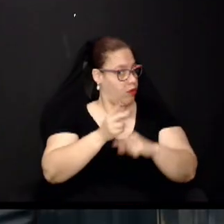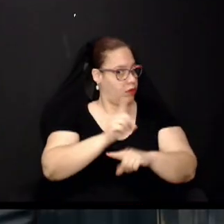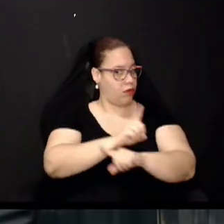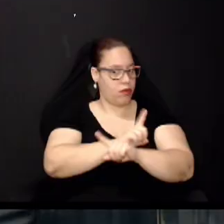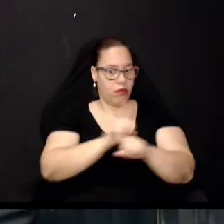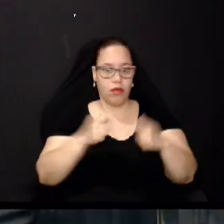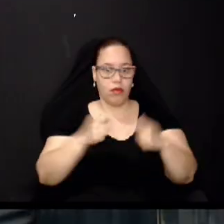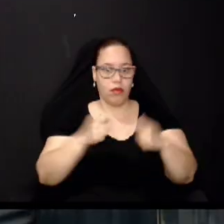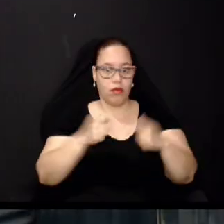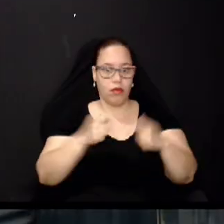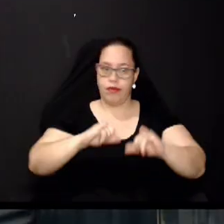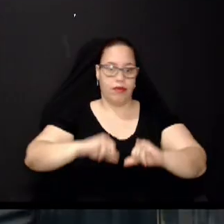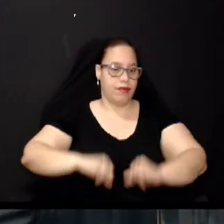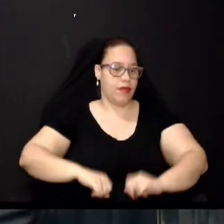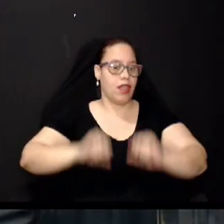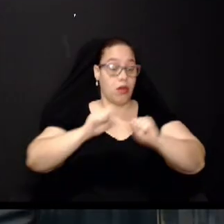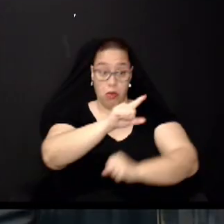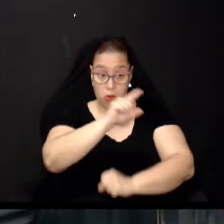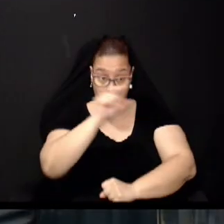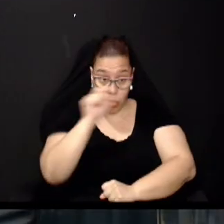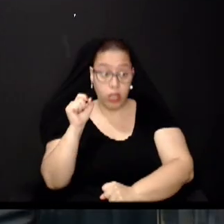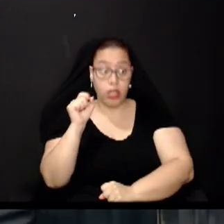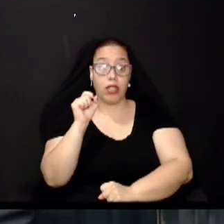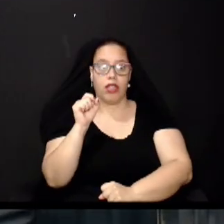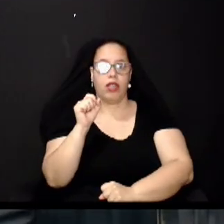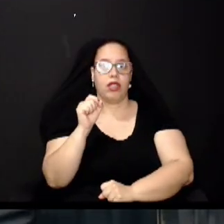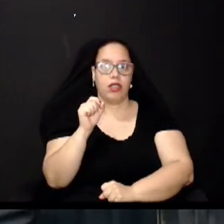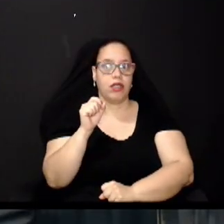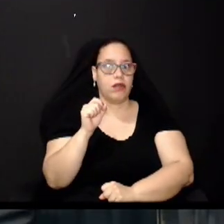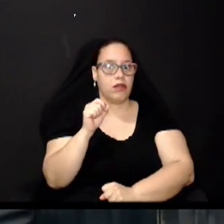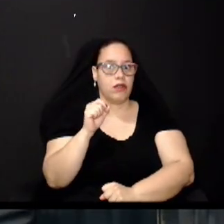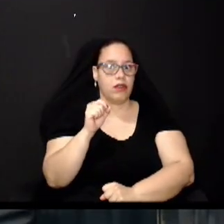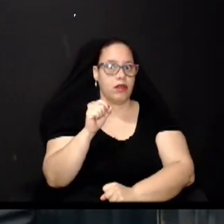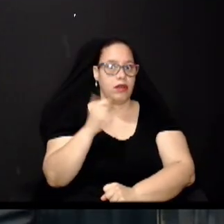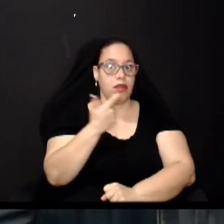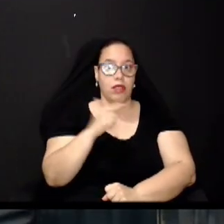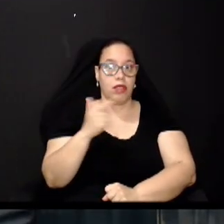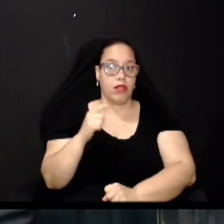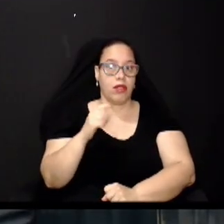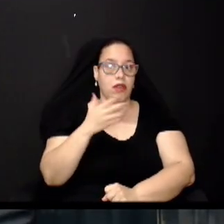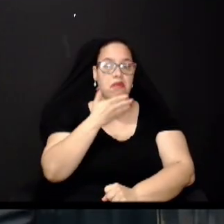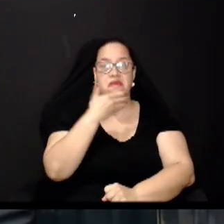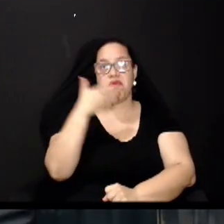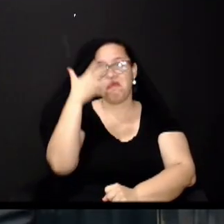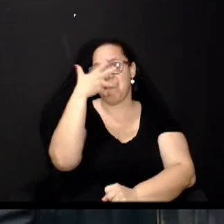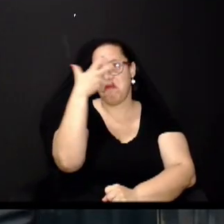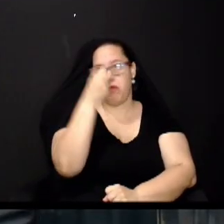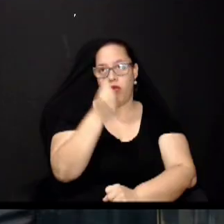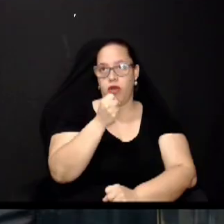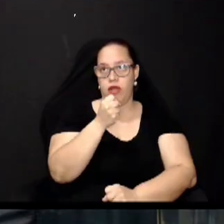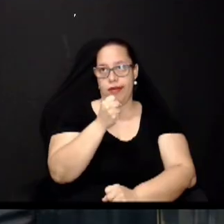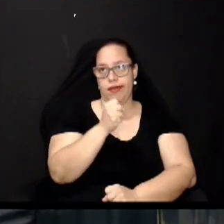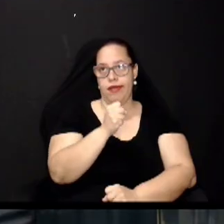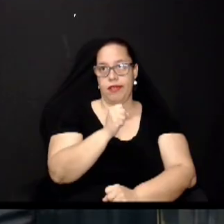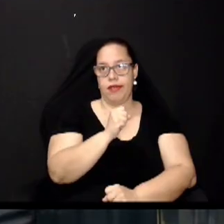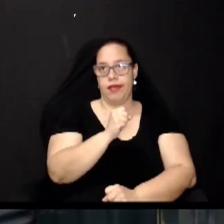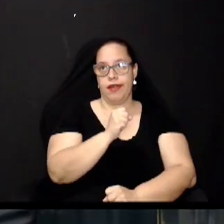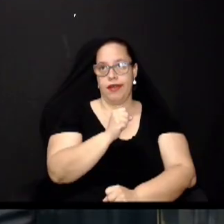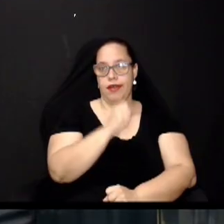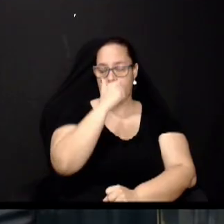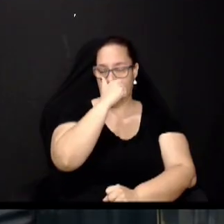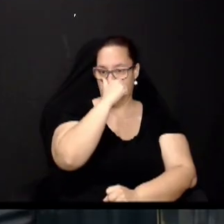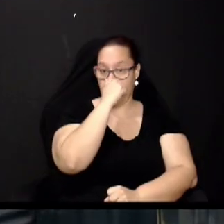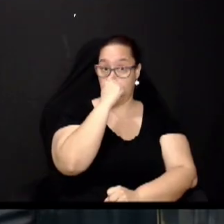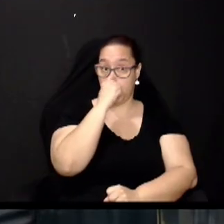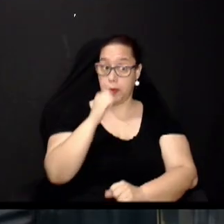sofrer, que ela pode sair de situações que não são agradáveis a ela, que, né, são danosas,